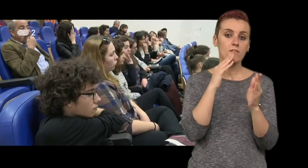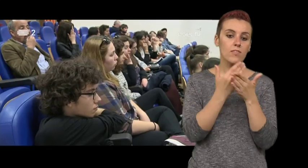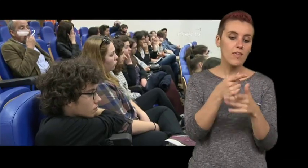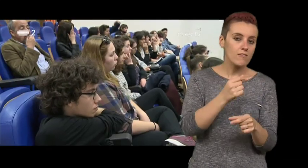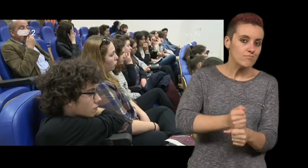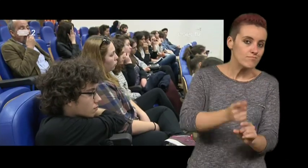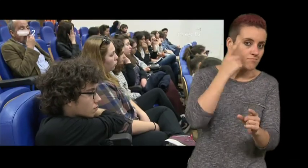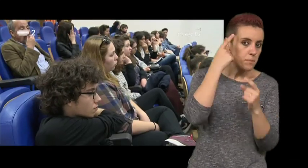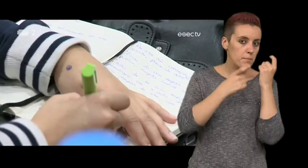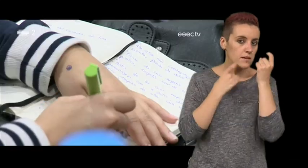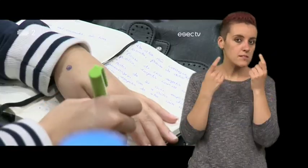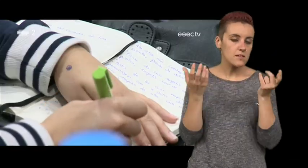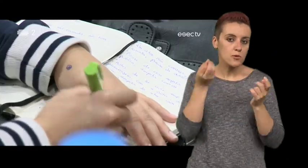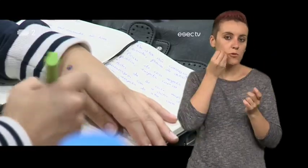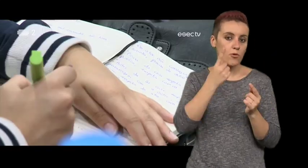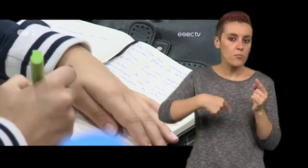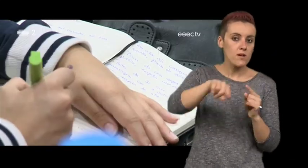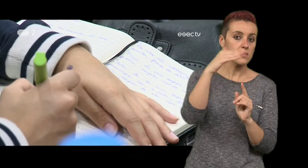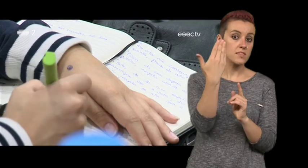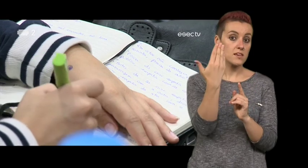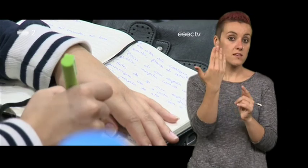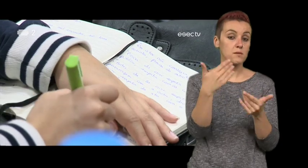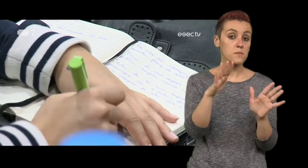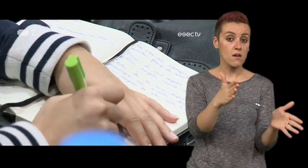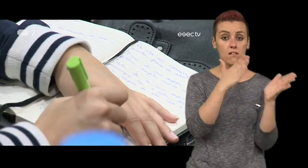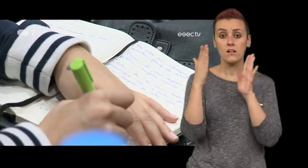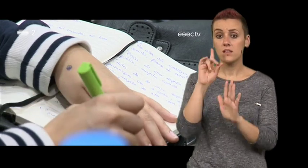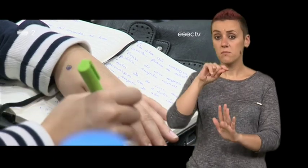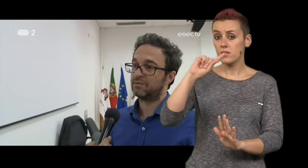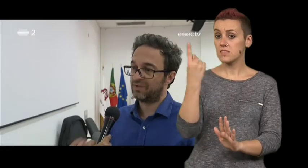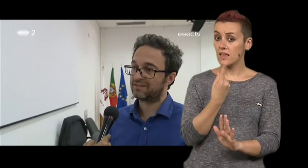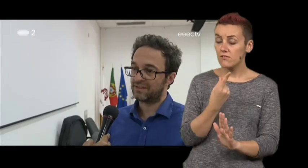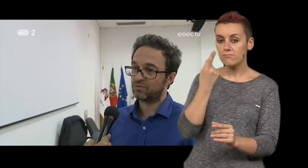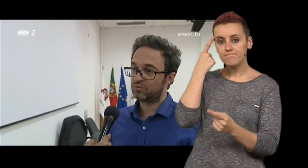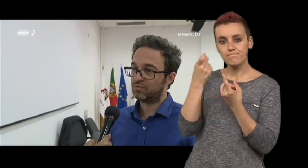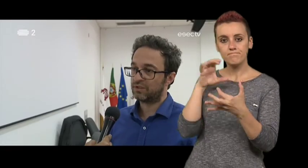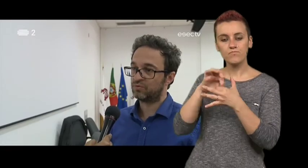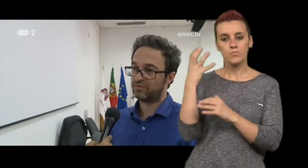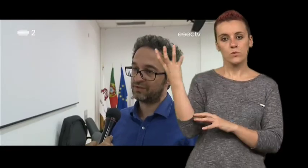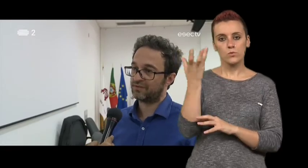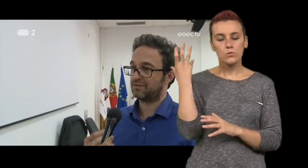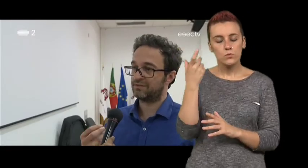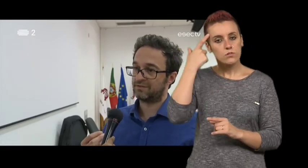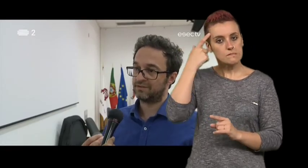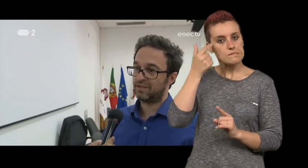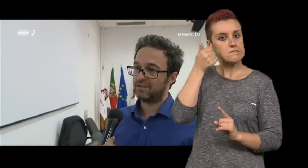pensar como é que eles podem ter estes direitos, mas também o dever de pensar a cultura, o